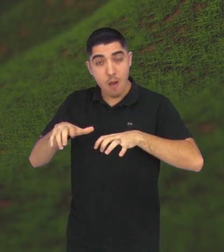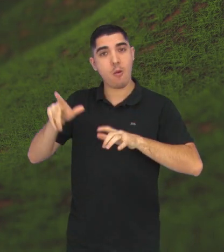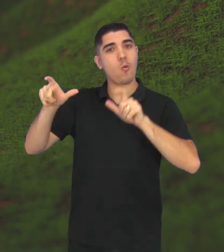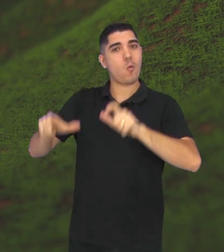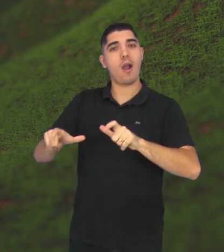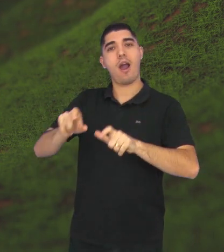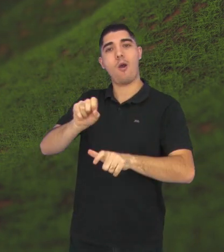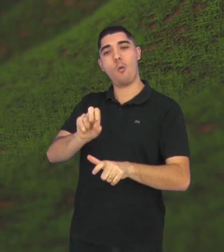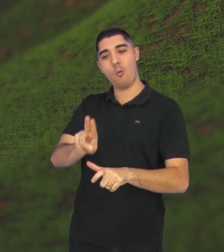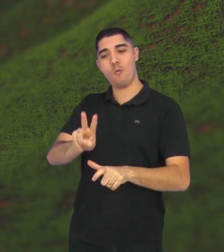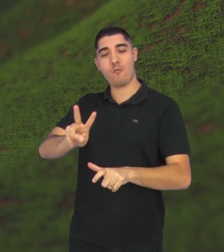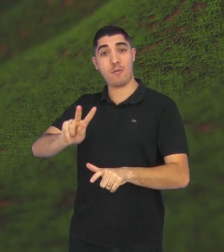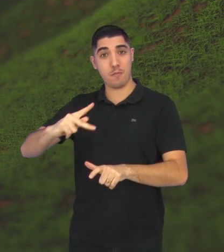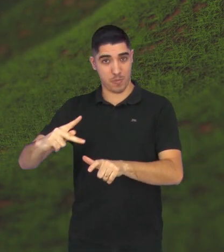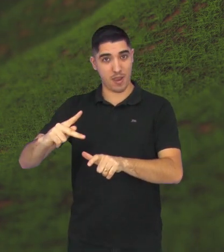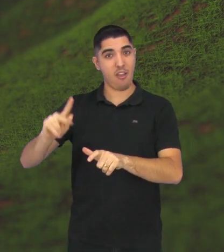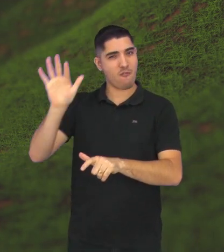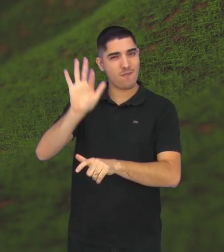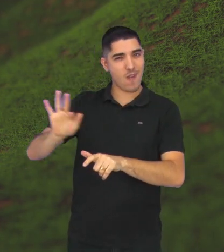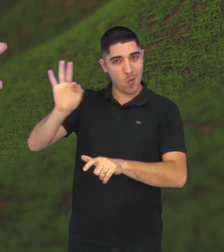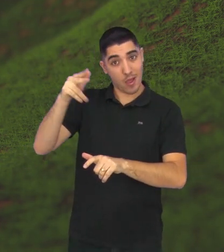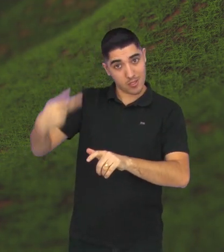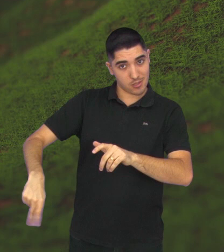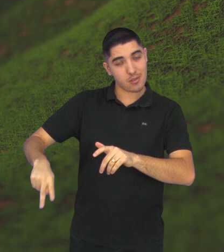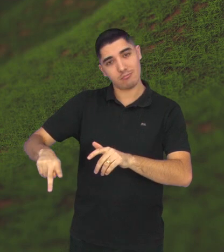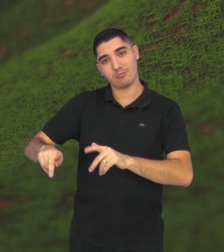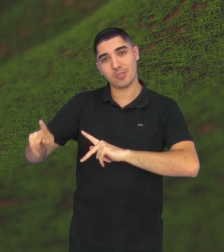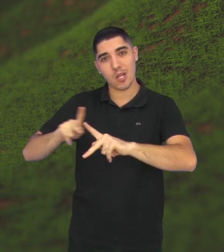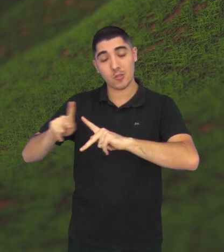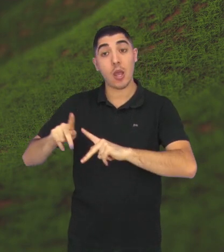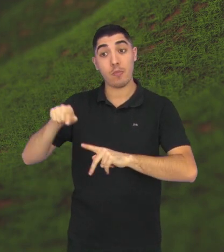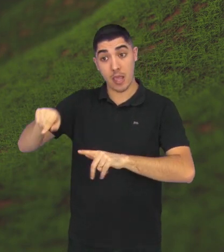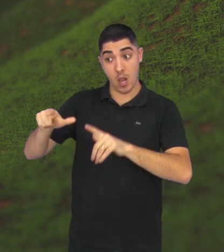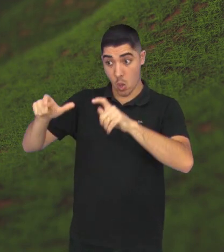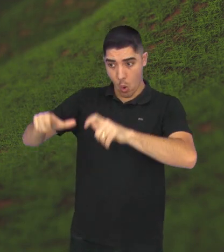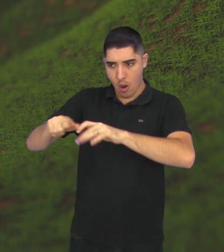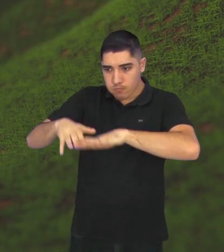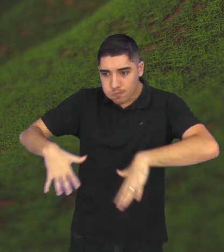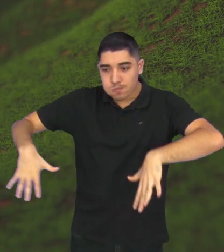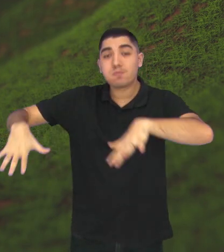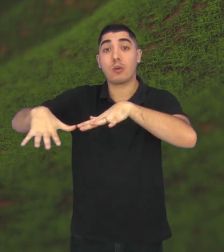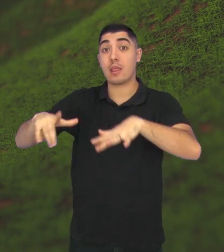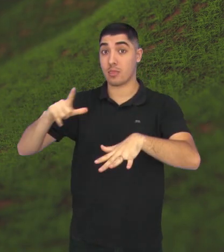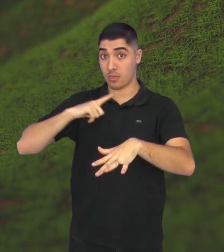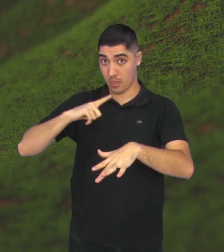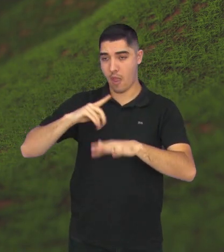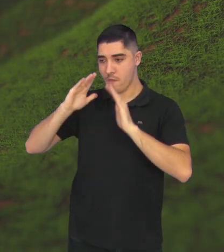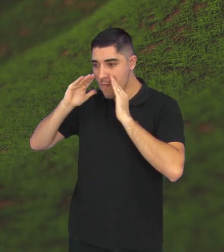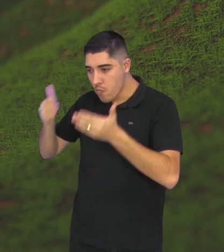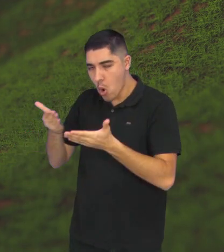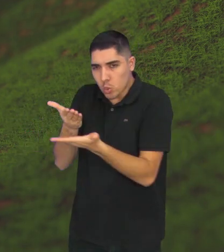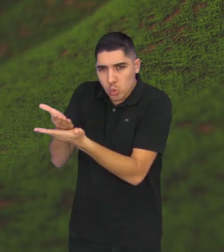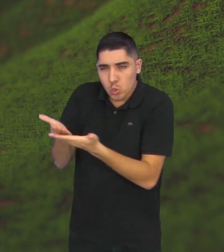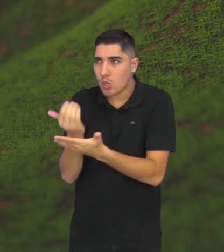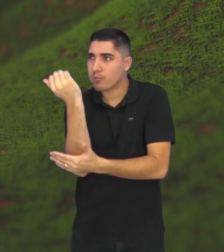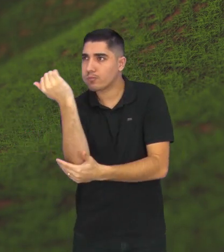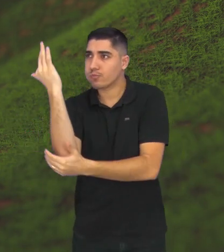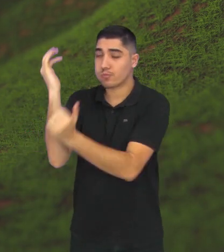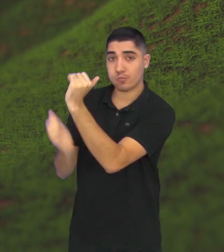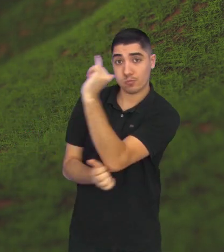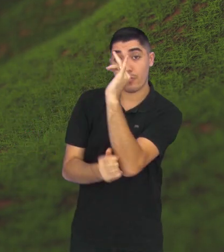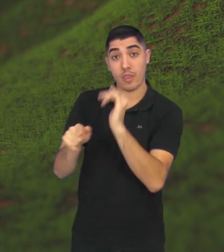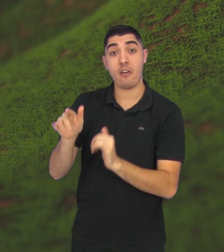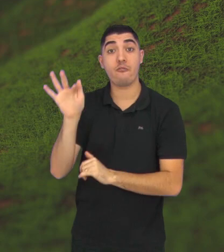da Universidade do Vale do Paraíba. O espaço, que é uma extensão do Centro de Estudos da Natureza